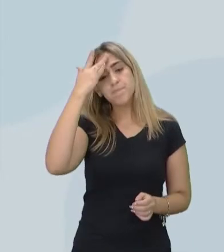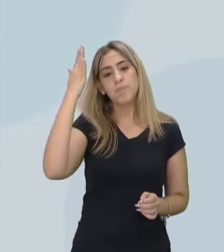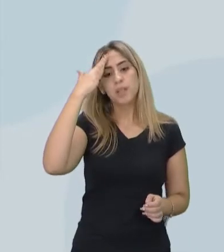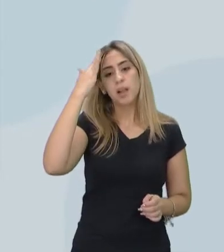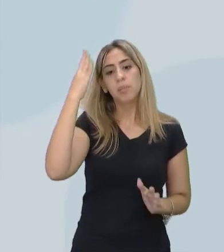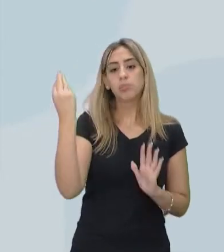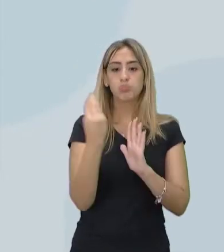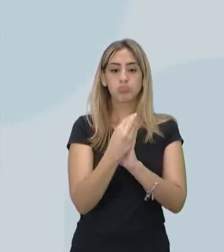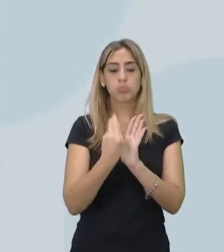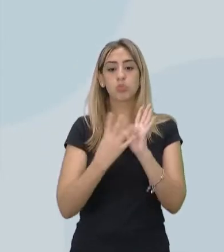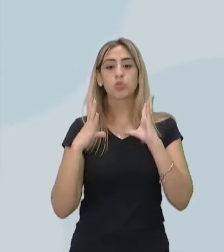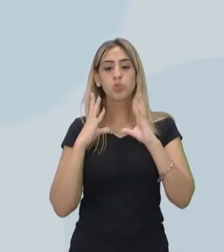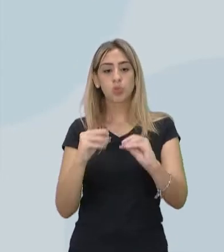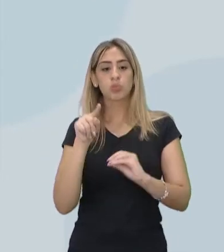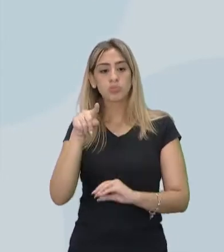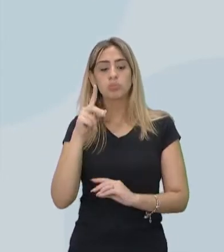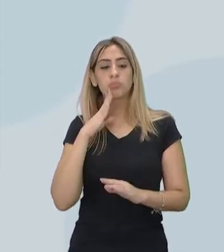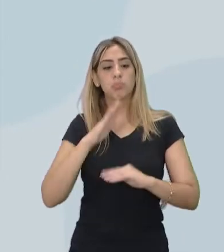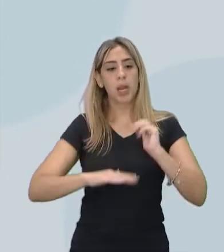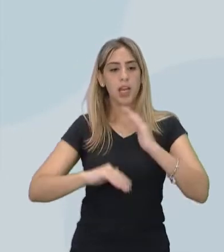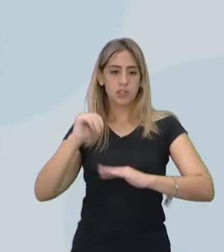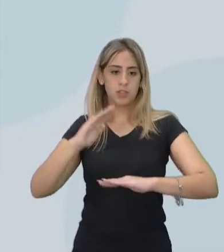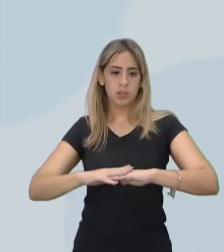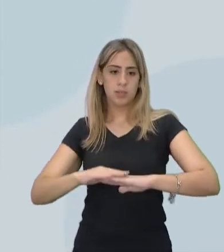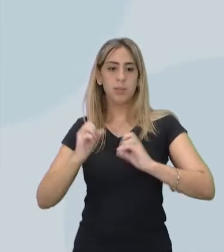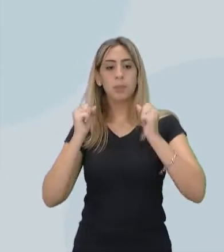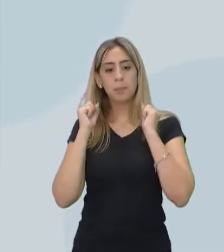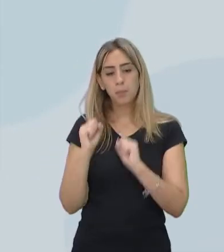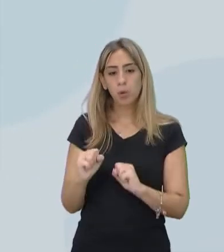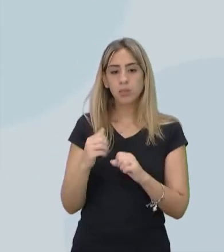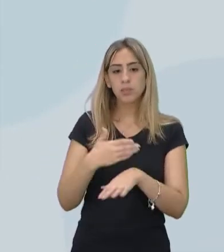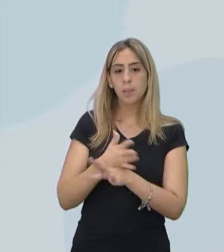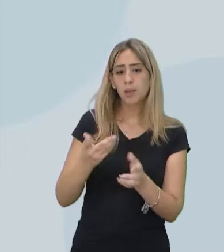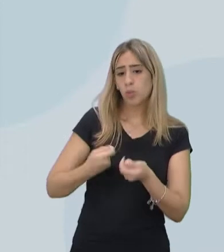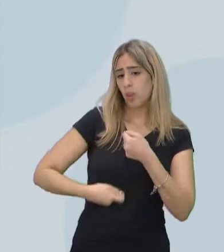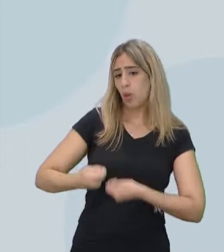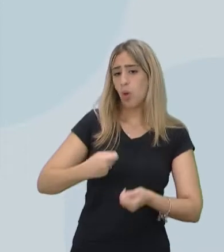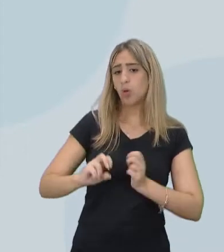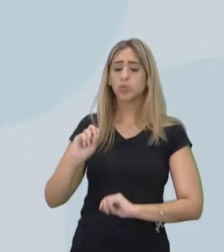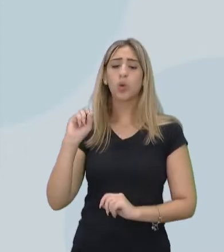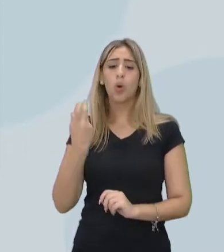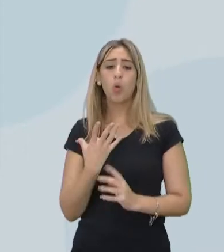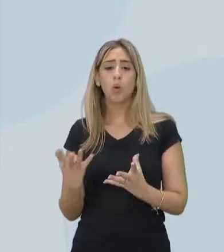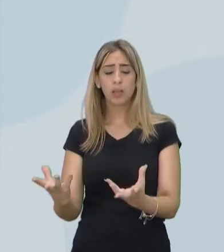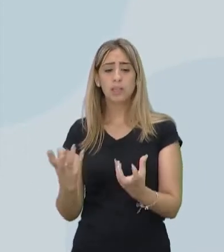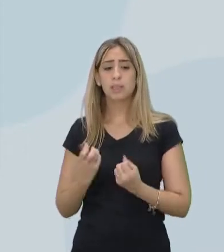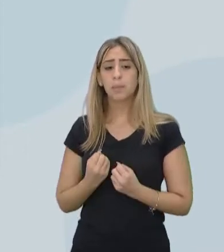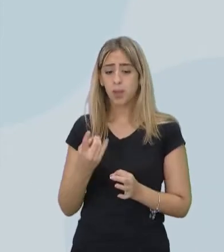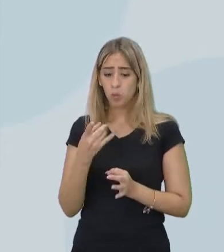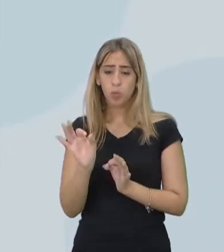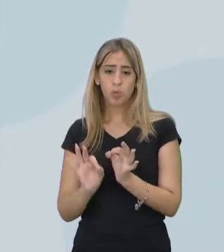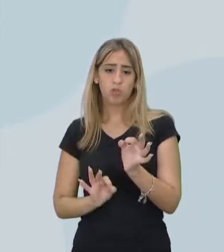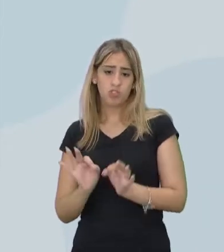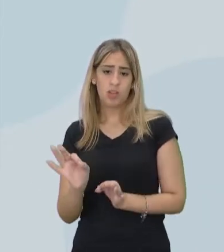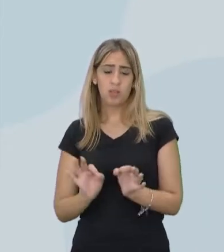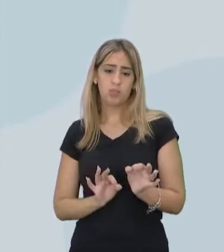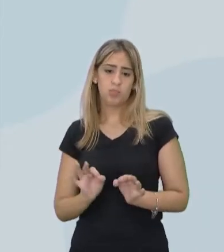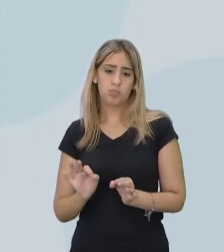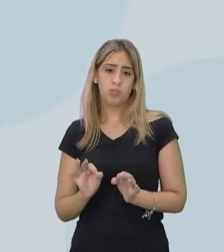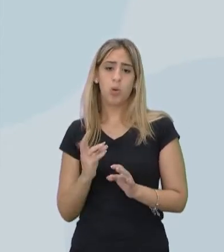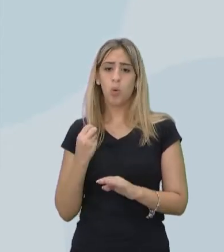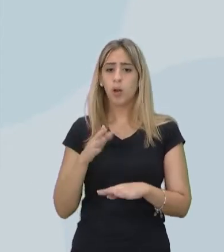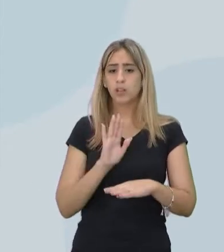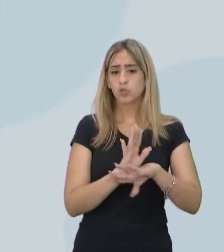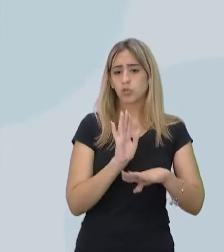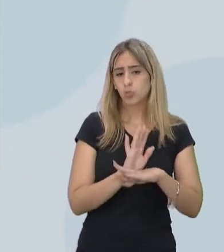sabe colocar tudo isso em prática. Pode ser abrindo um negócio ou concebendo um projeto, que pode ser seu estudo